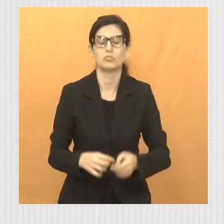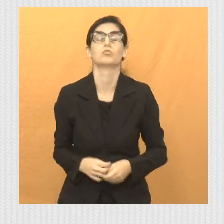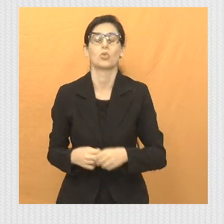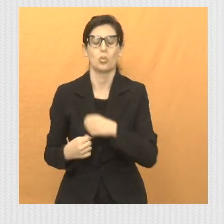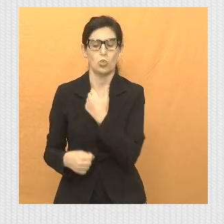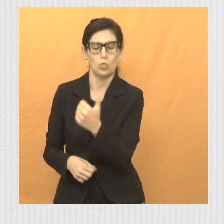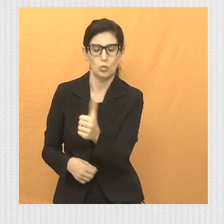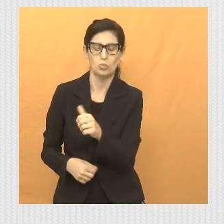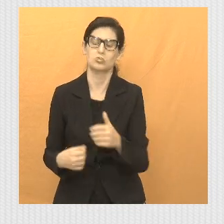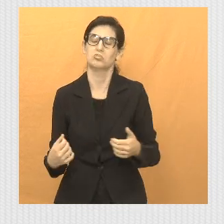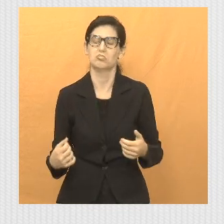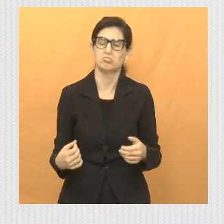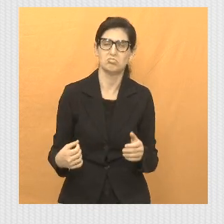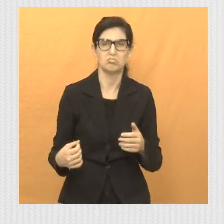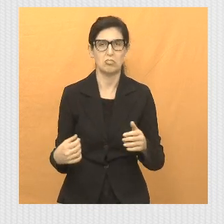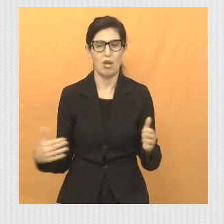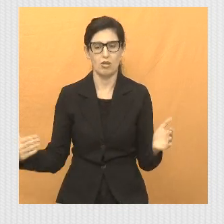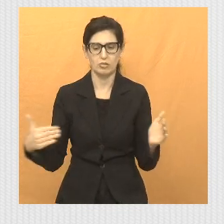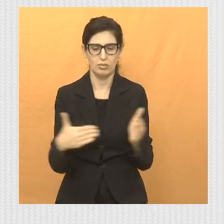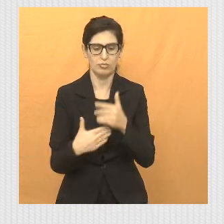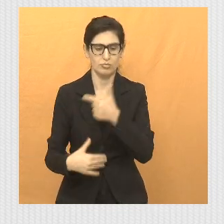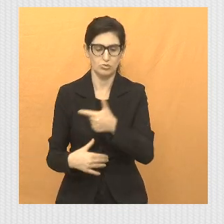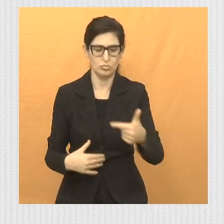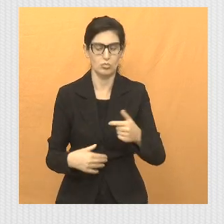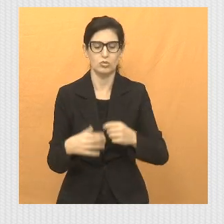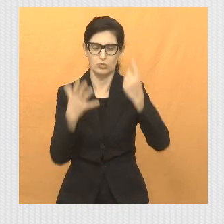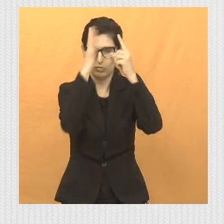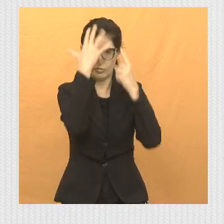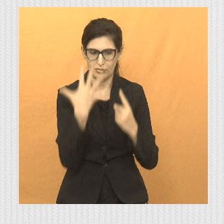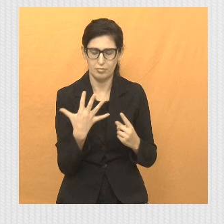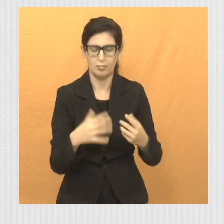de fevereiro, em que participaram